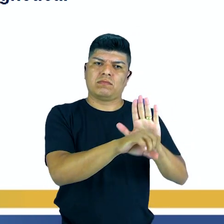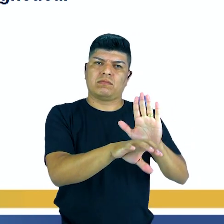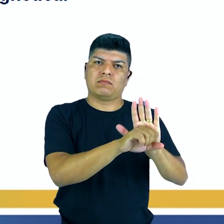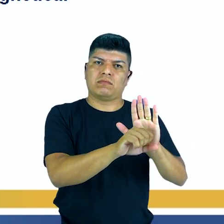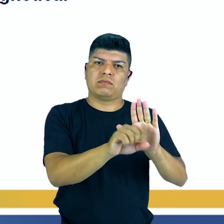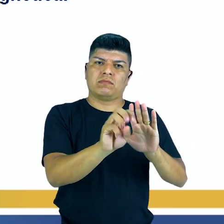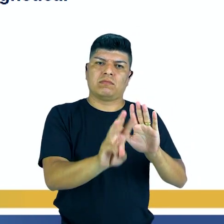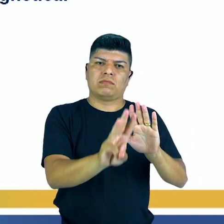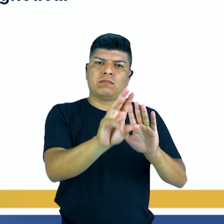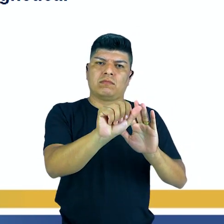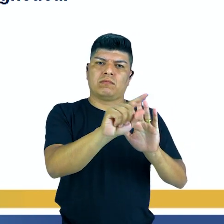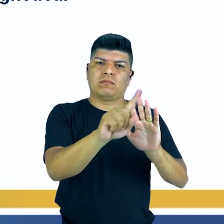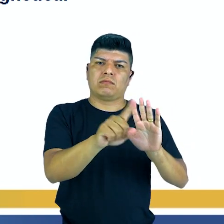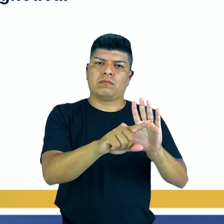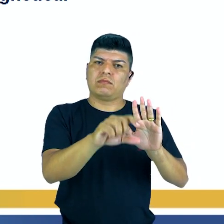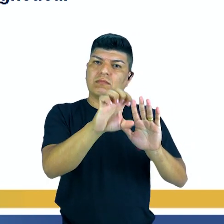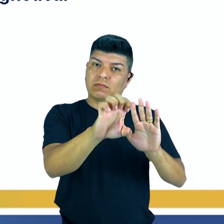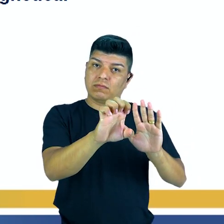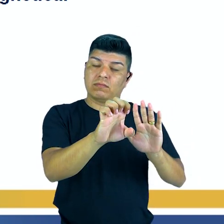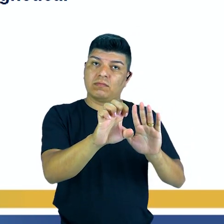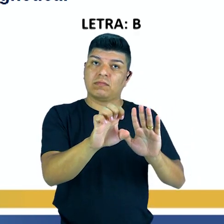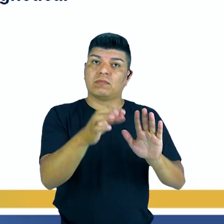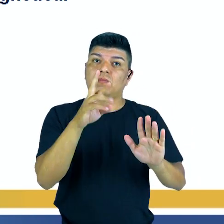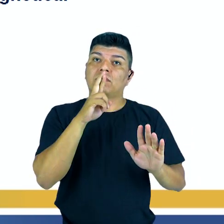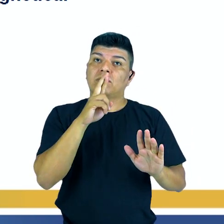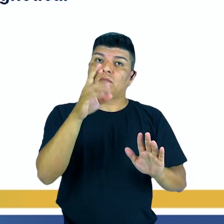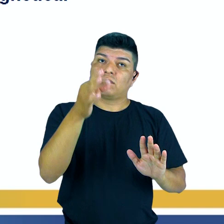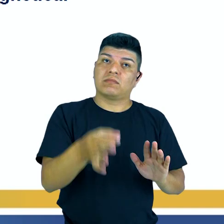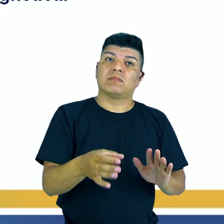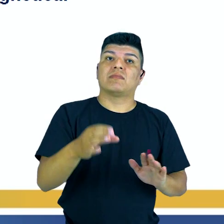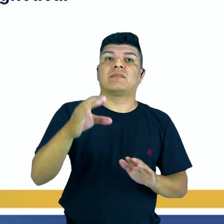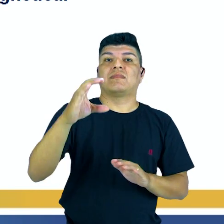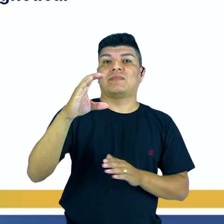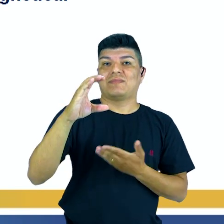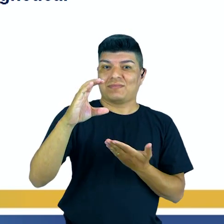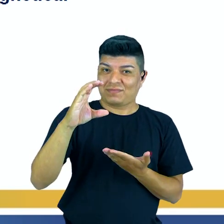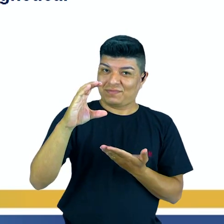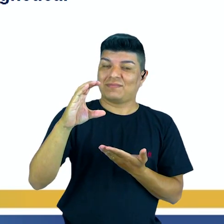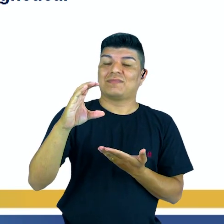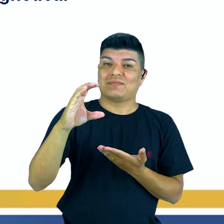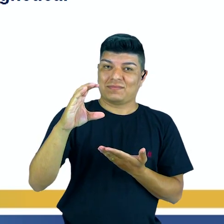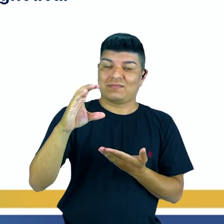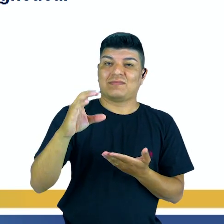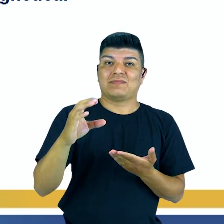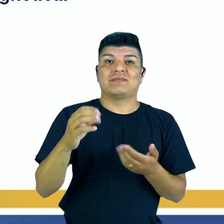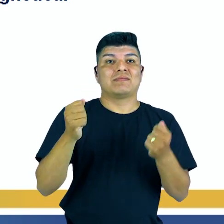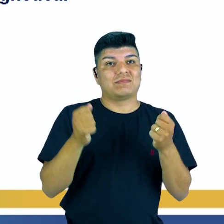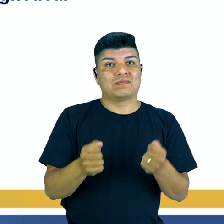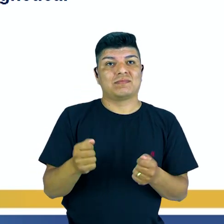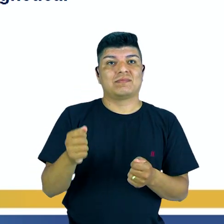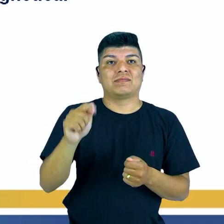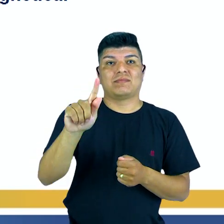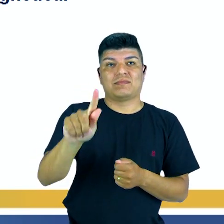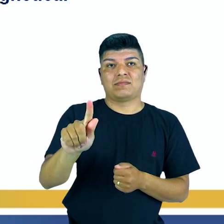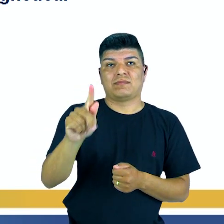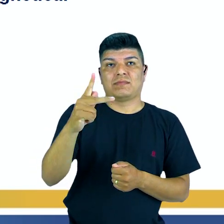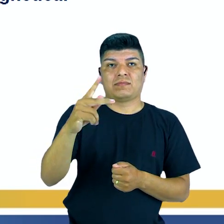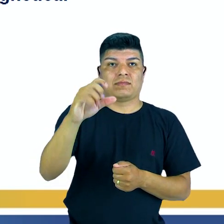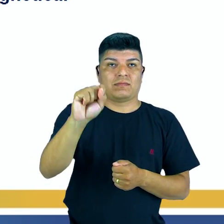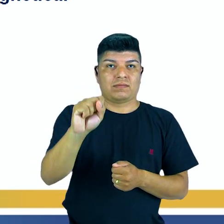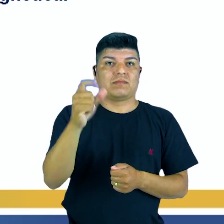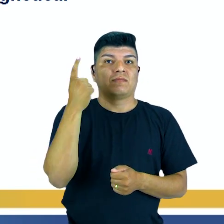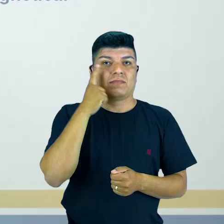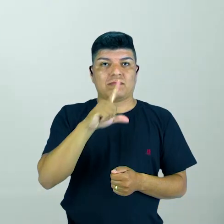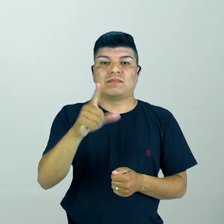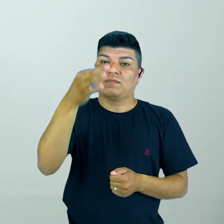chamado de Waze. Então, nossa letra é a C, GPS, que permite a navegação precisa na superfície